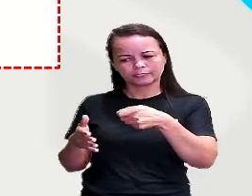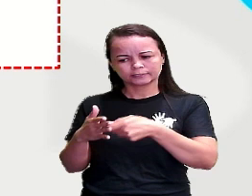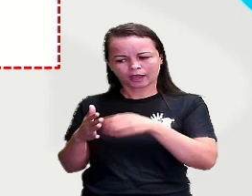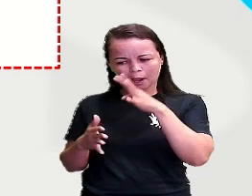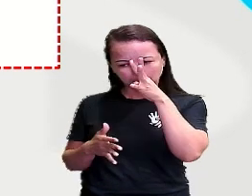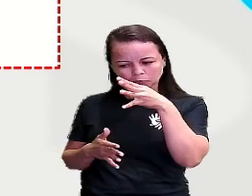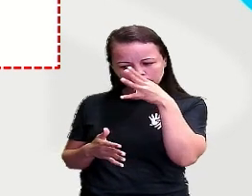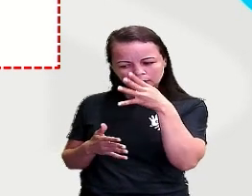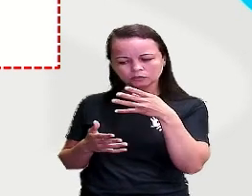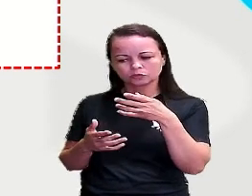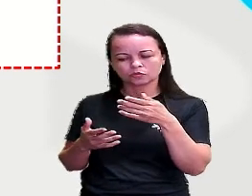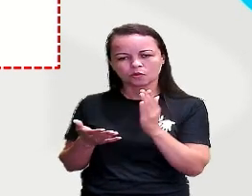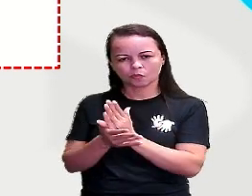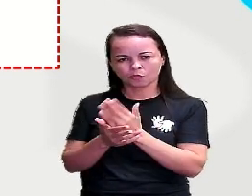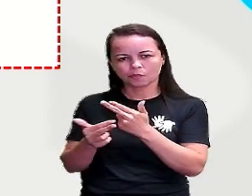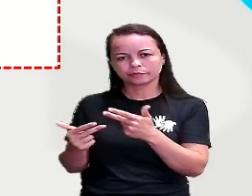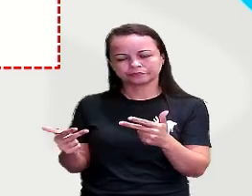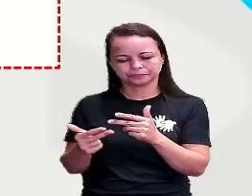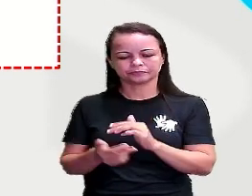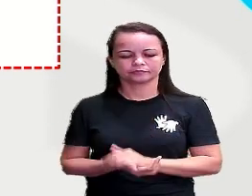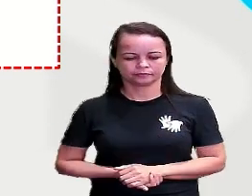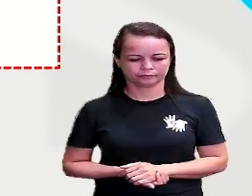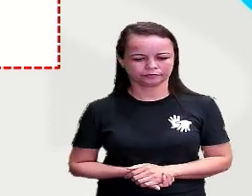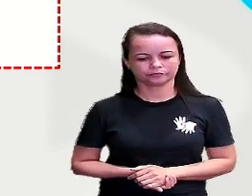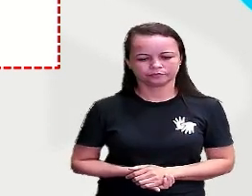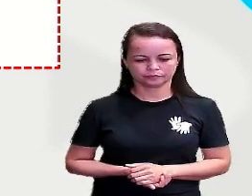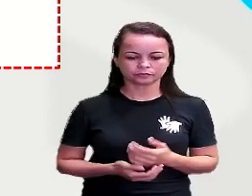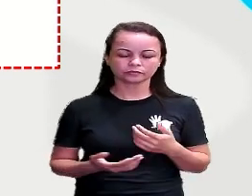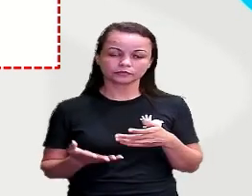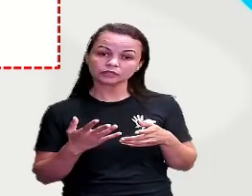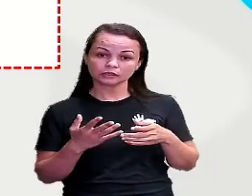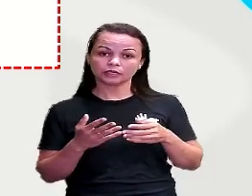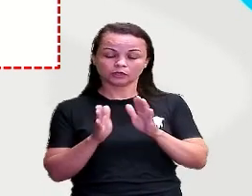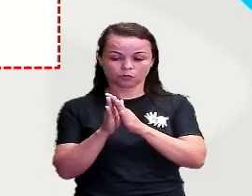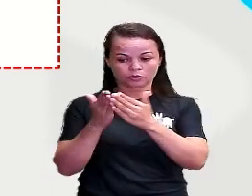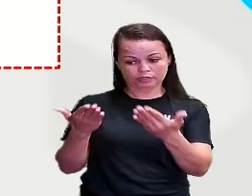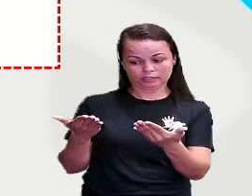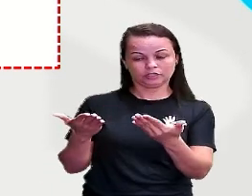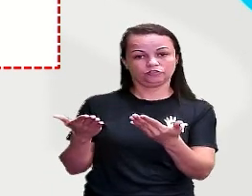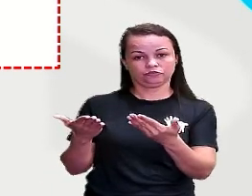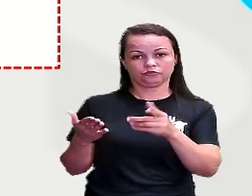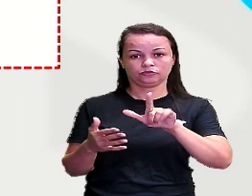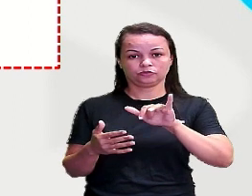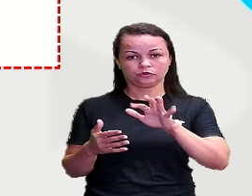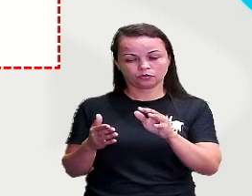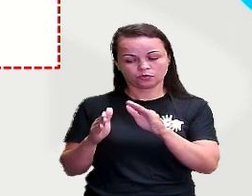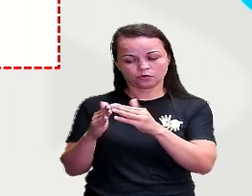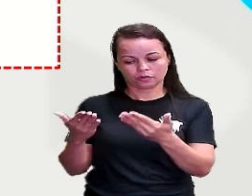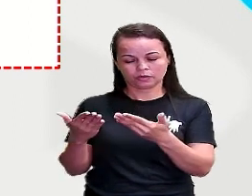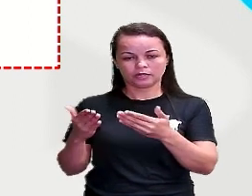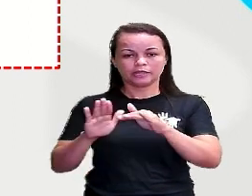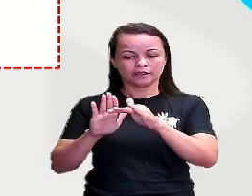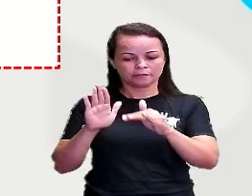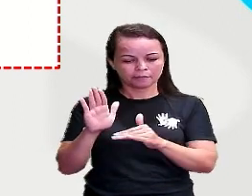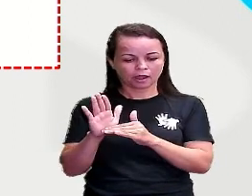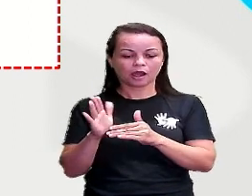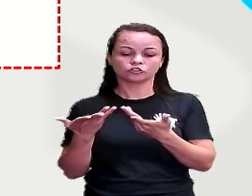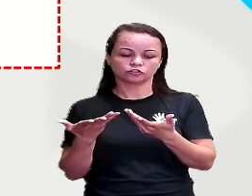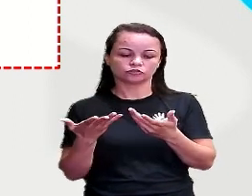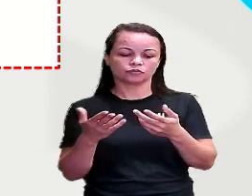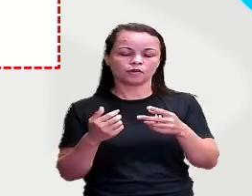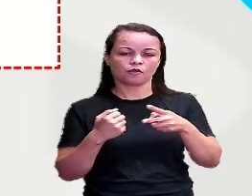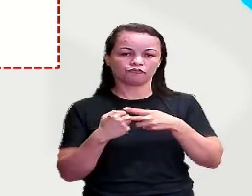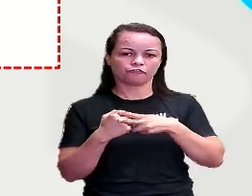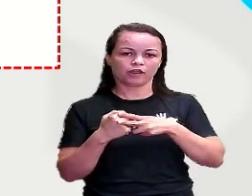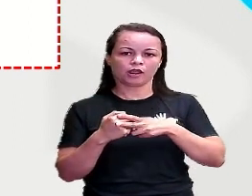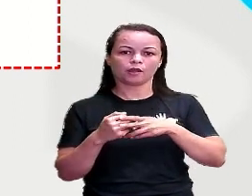palavra dentro do contexto, aí ela é diferente. No caso, lá em cima é o objeto, o livro, e embaixo é o verbo livrar, né?